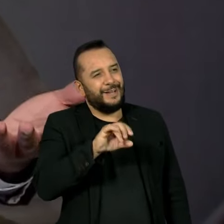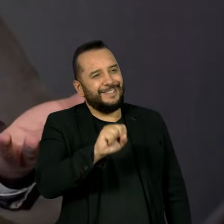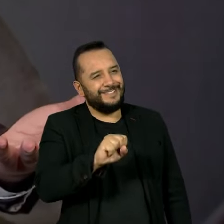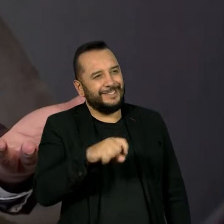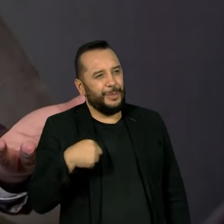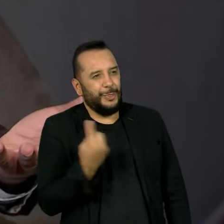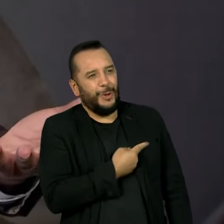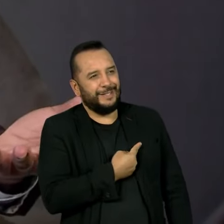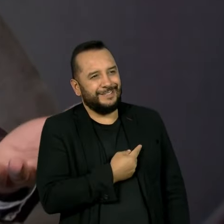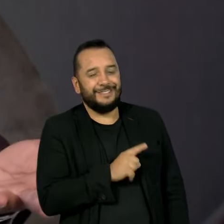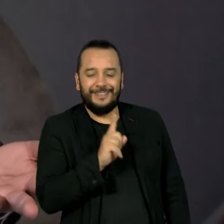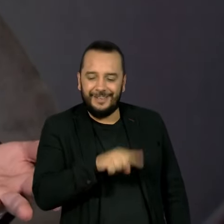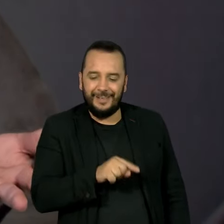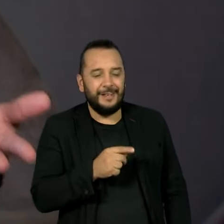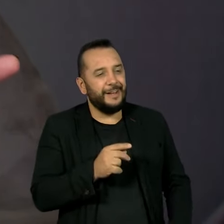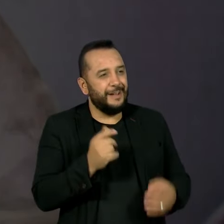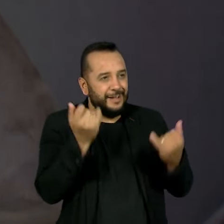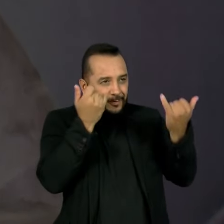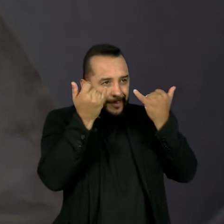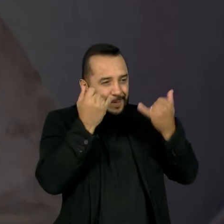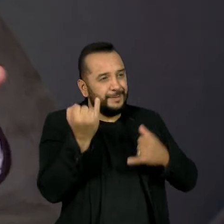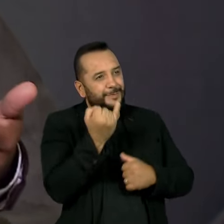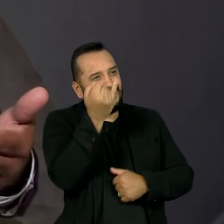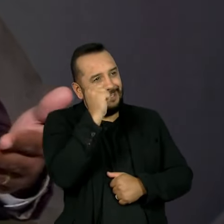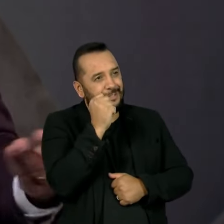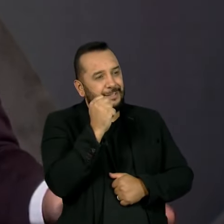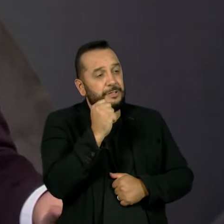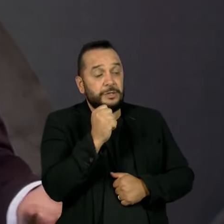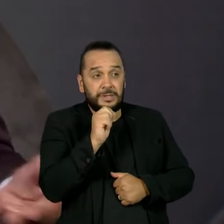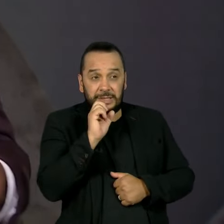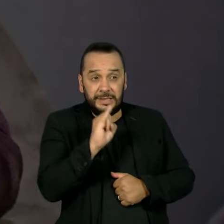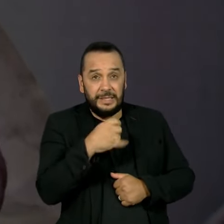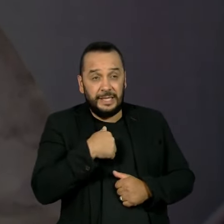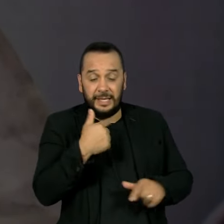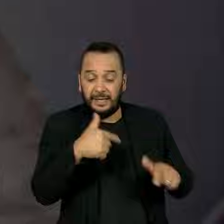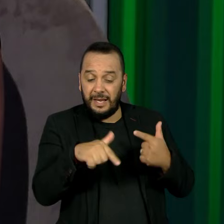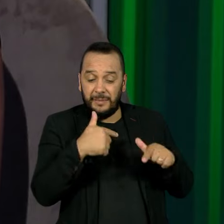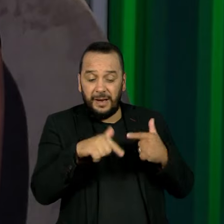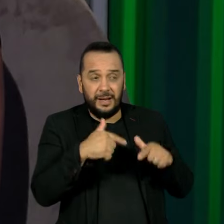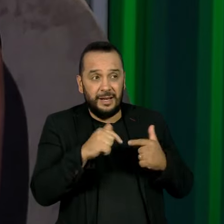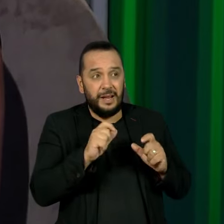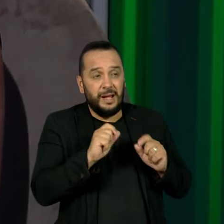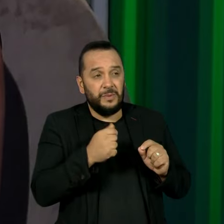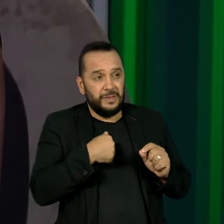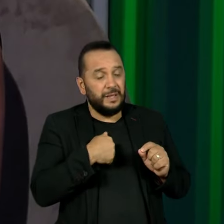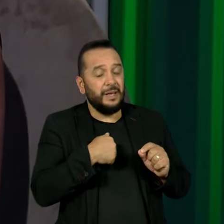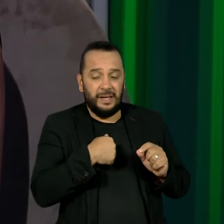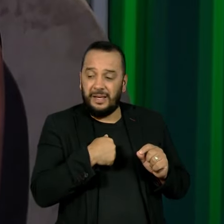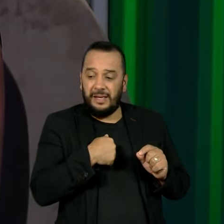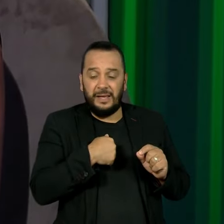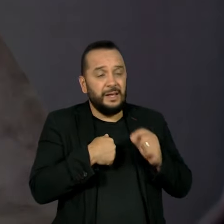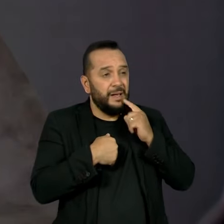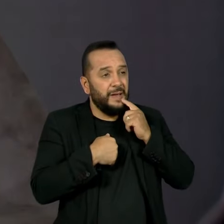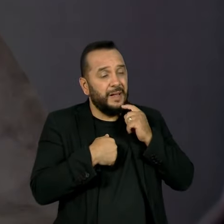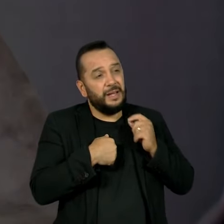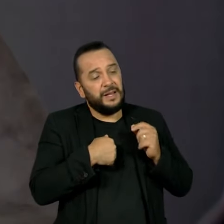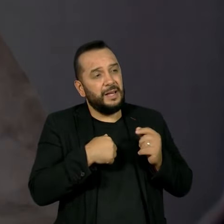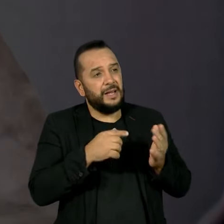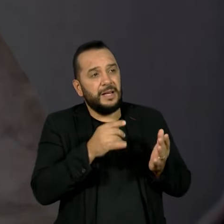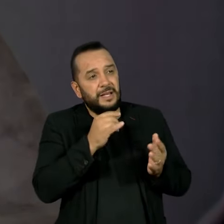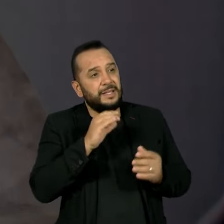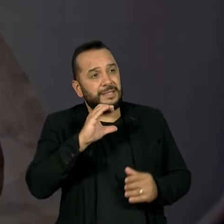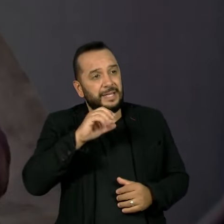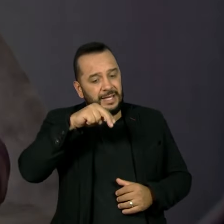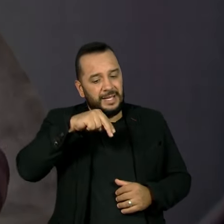informação relevante, não é? Olha, manter-se na informalidade tem um custo, e um custo que depois é muito difícil de ser